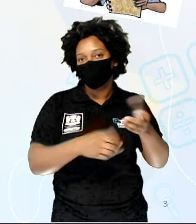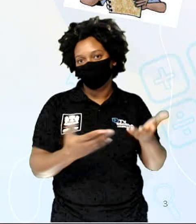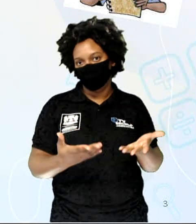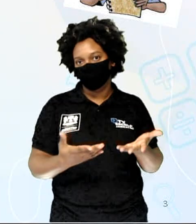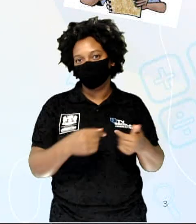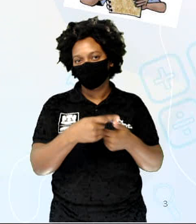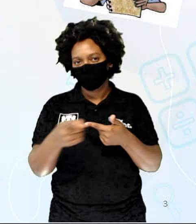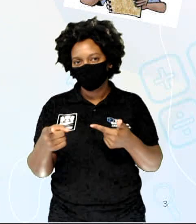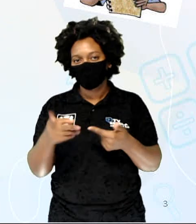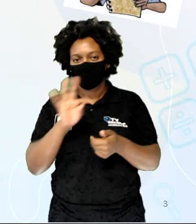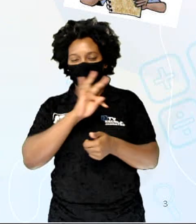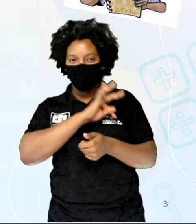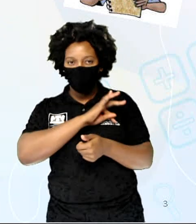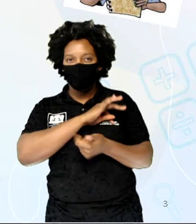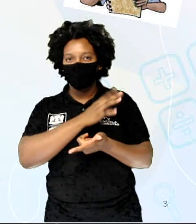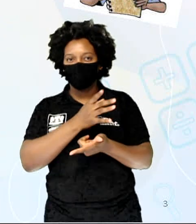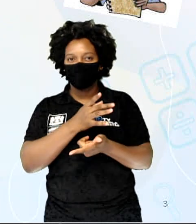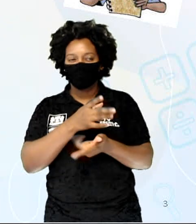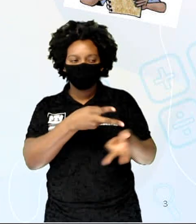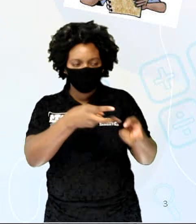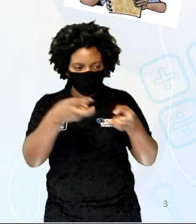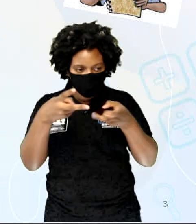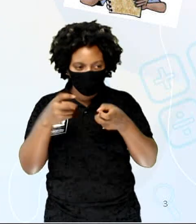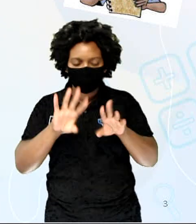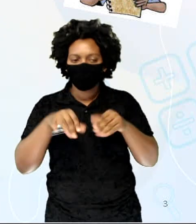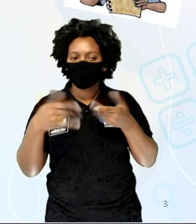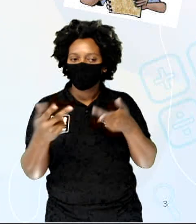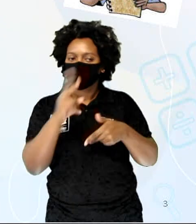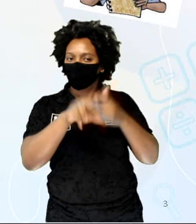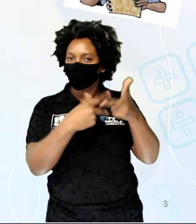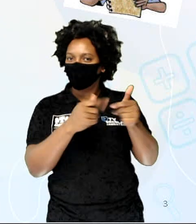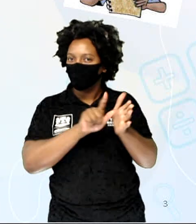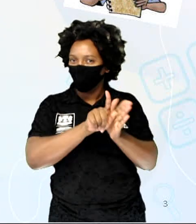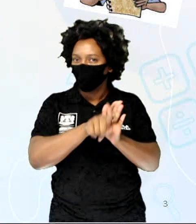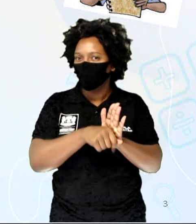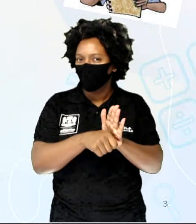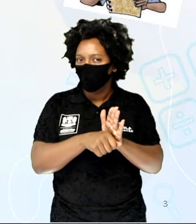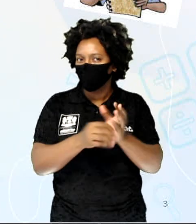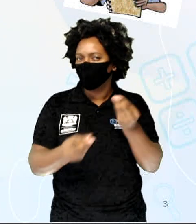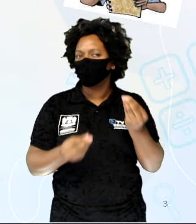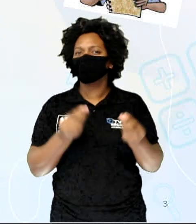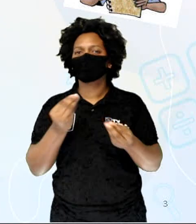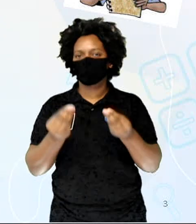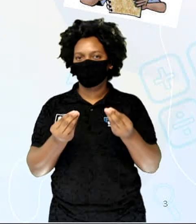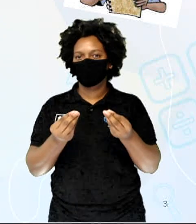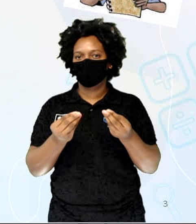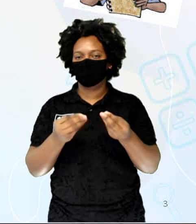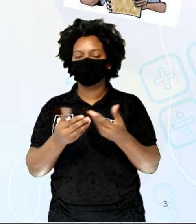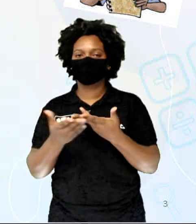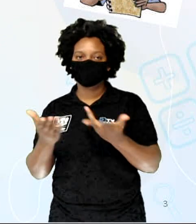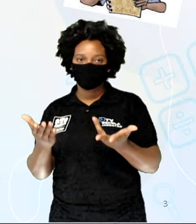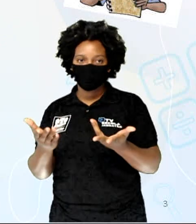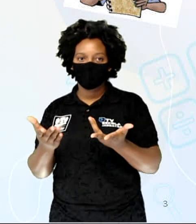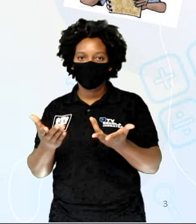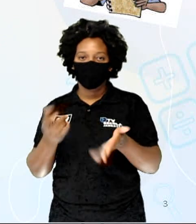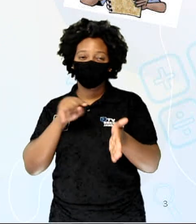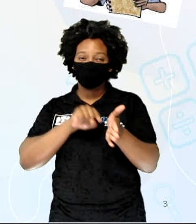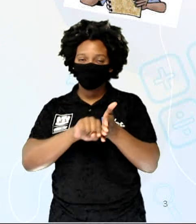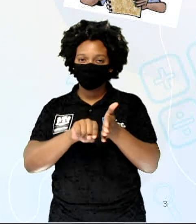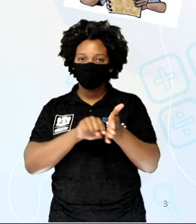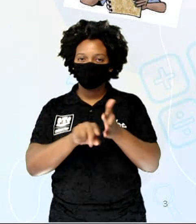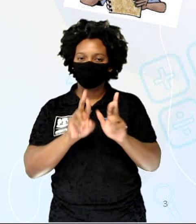você fosse o fiscal, teria percebido qual contrabando? De que forma? Bom, isso aqui nós temos uma questão de